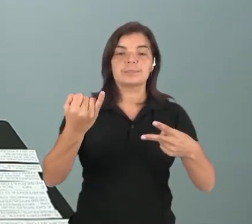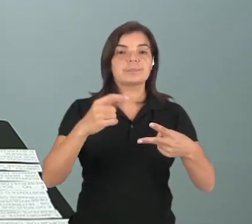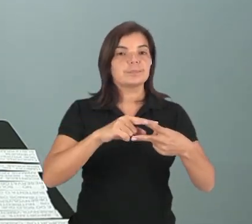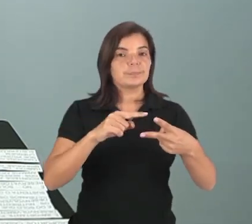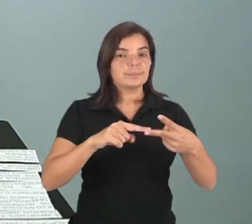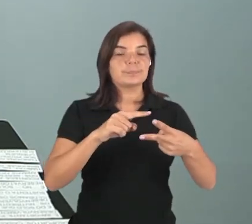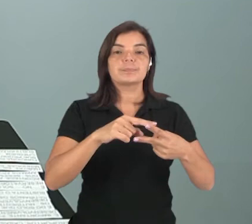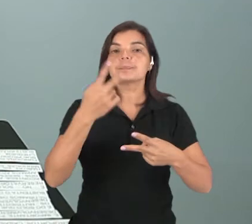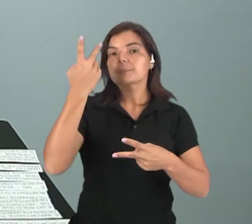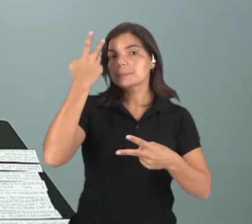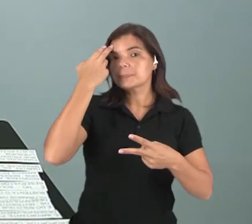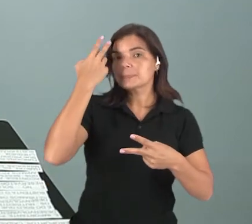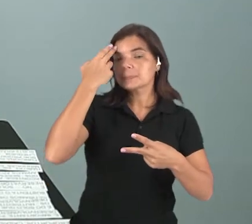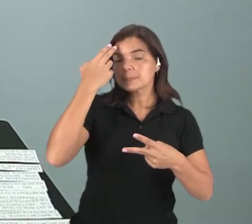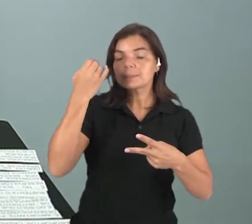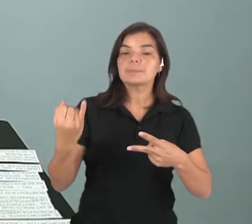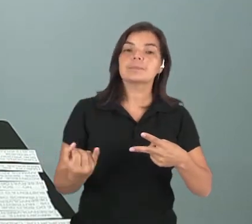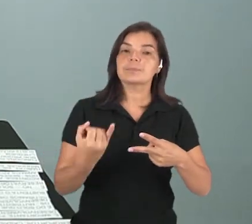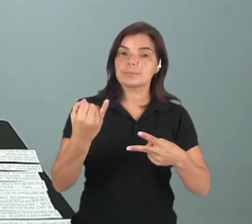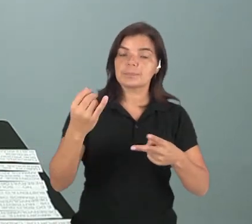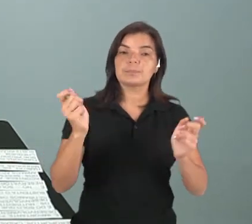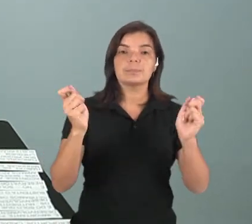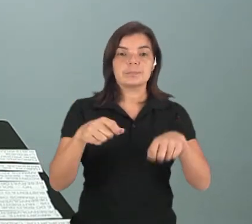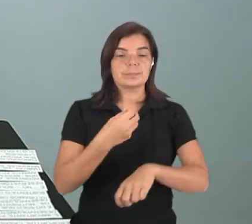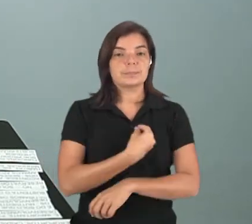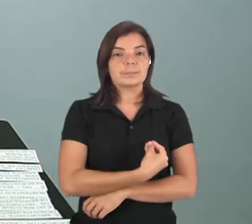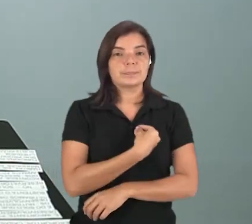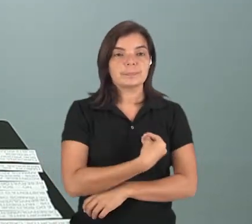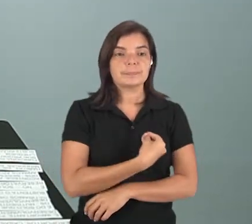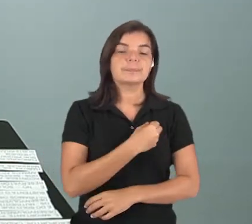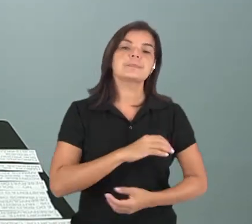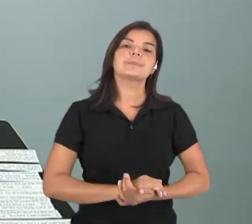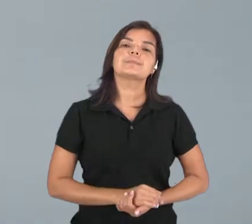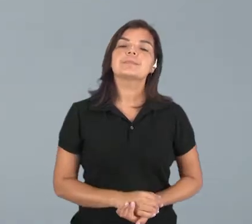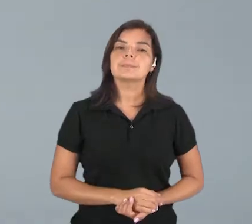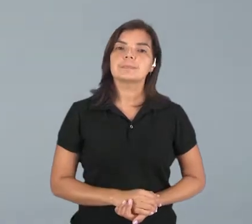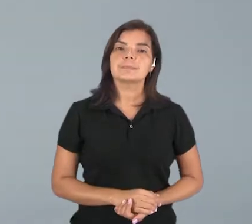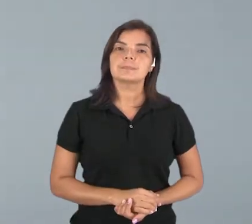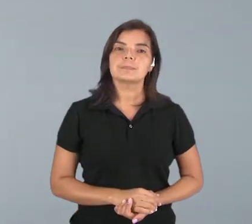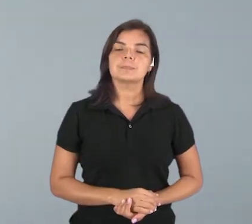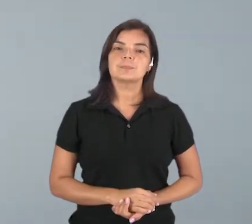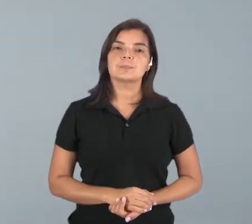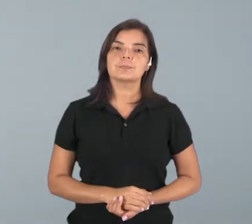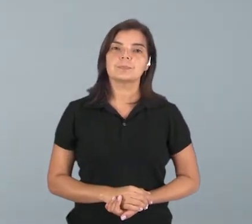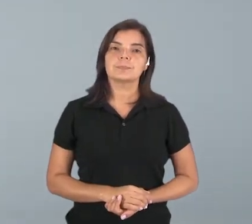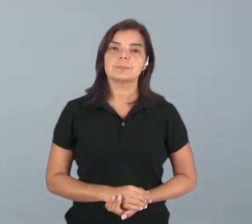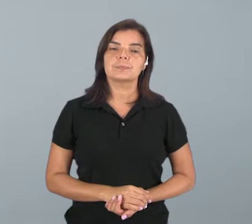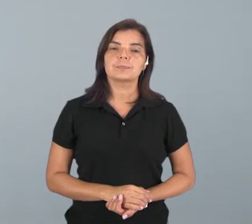dois recursos naturais fundamentais para a nossa existência, certo?